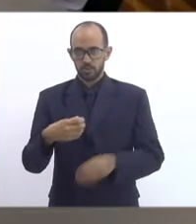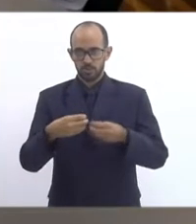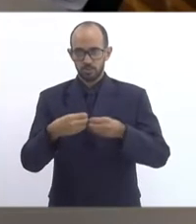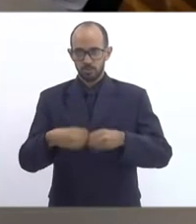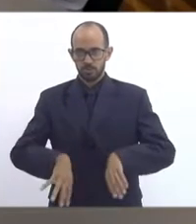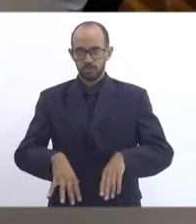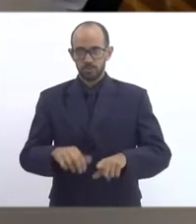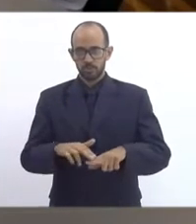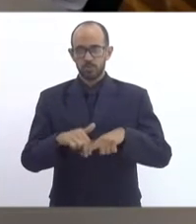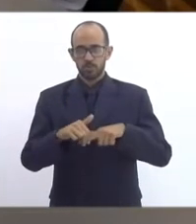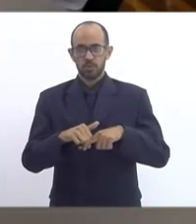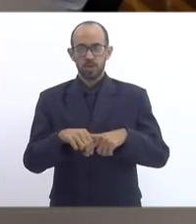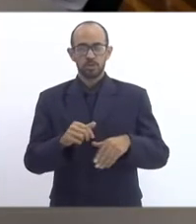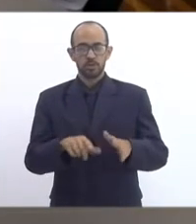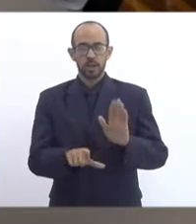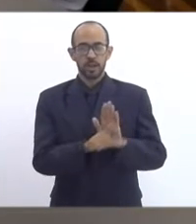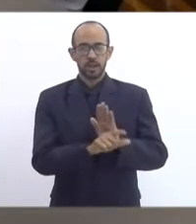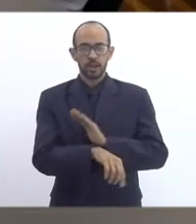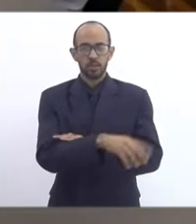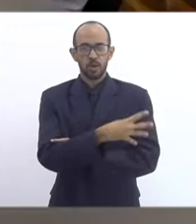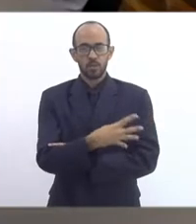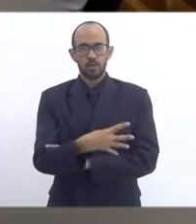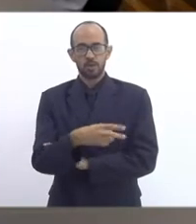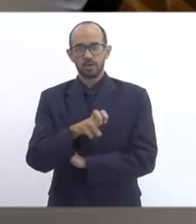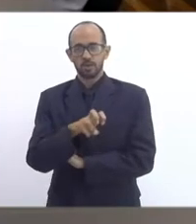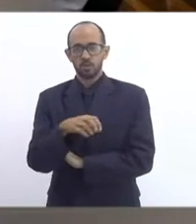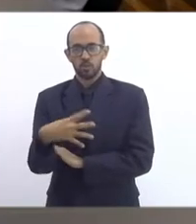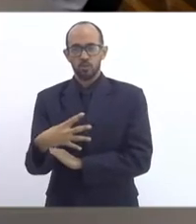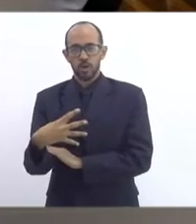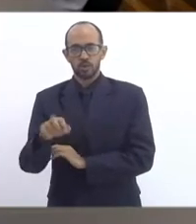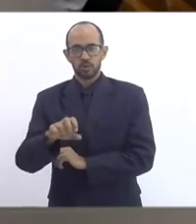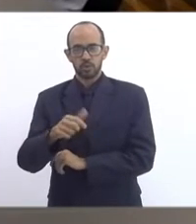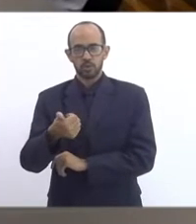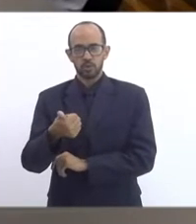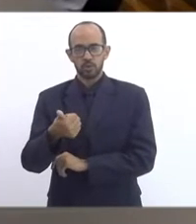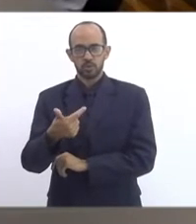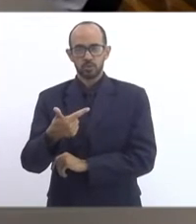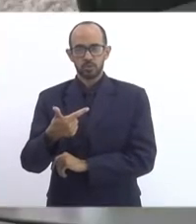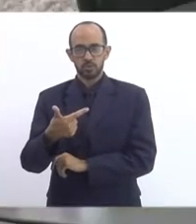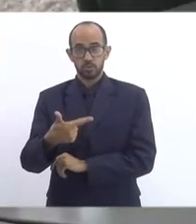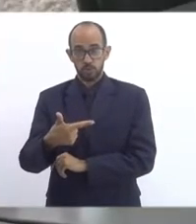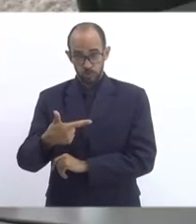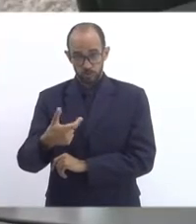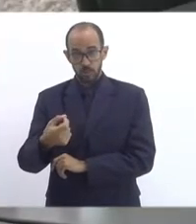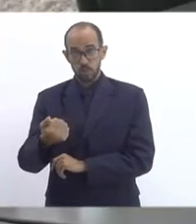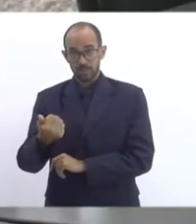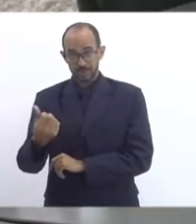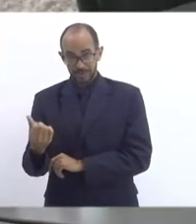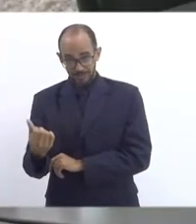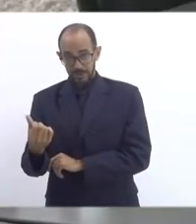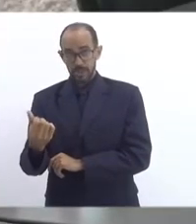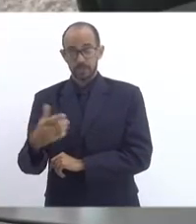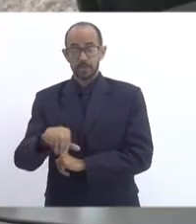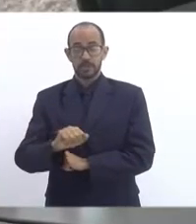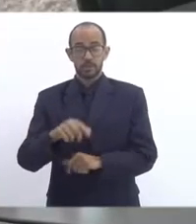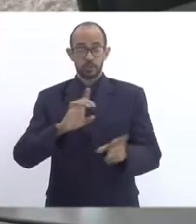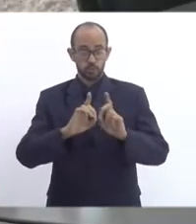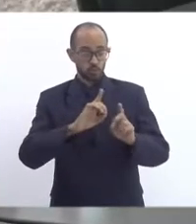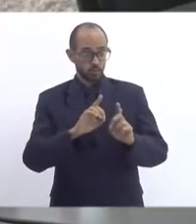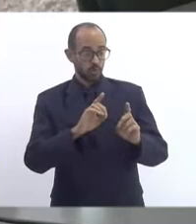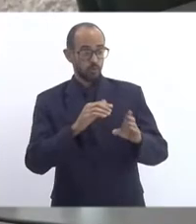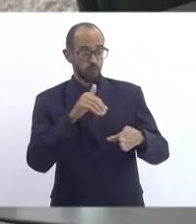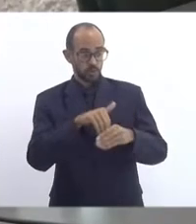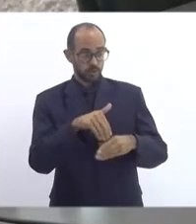por conta da lei 4454, de 16 de novembro de 2004. Em discussão, em votação,